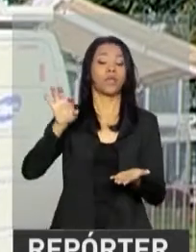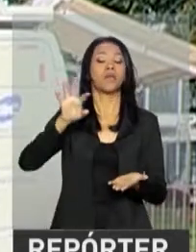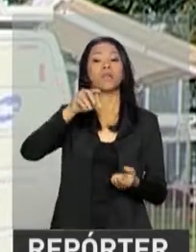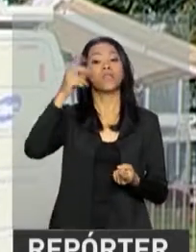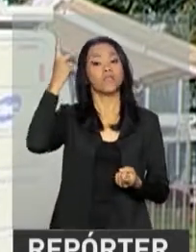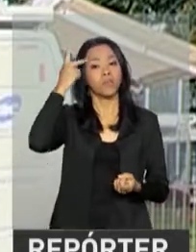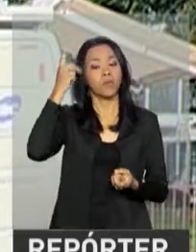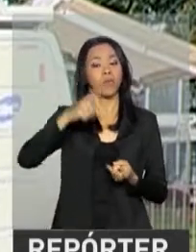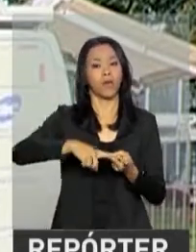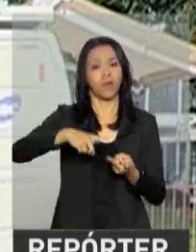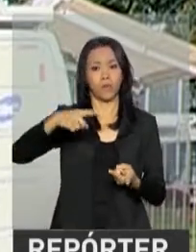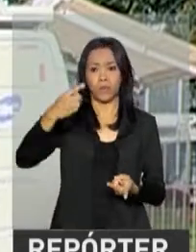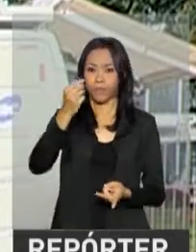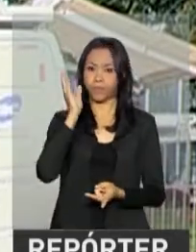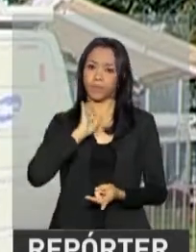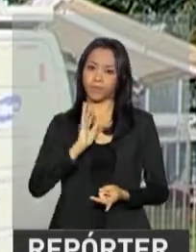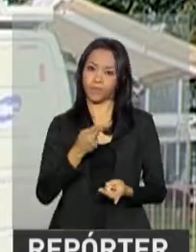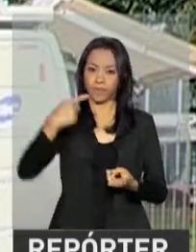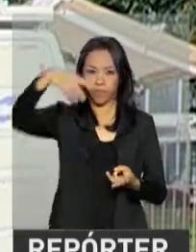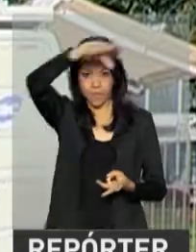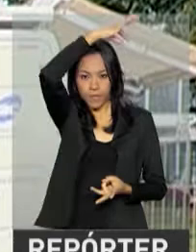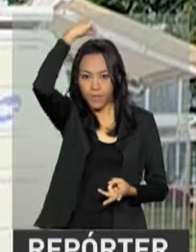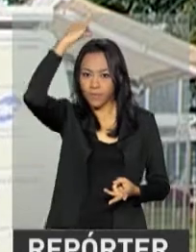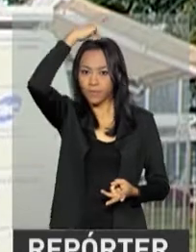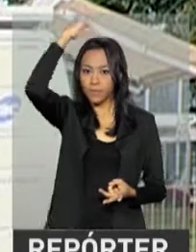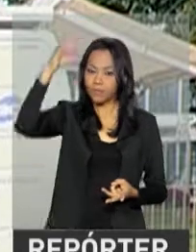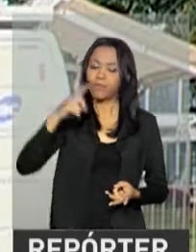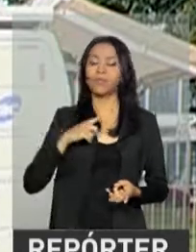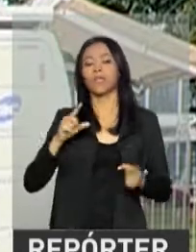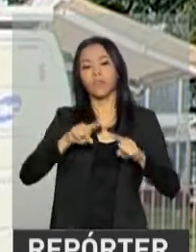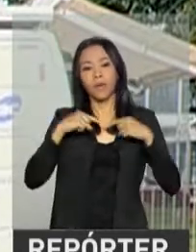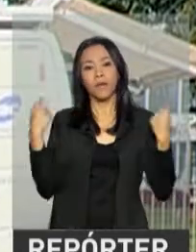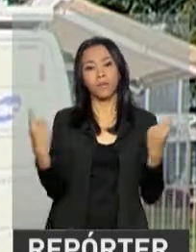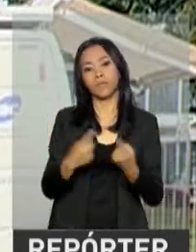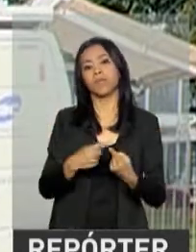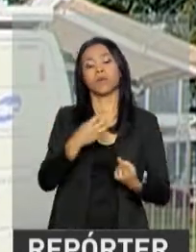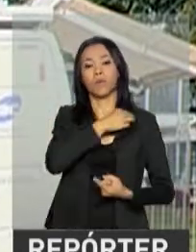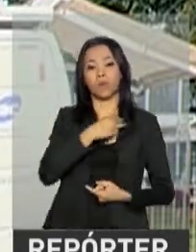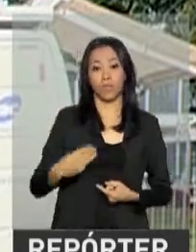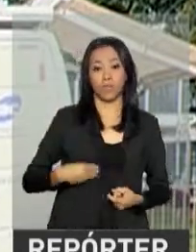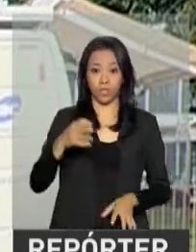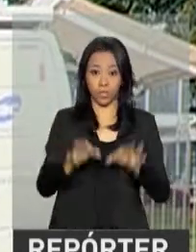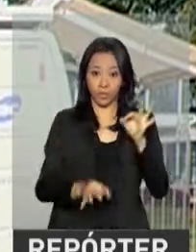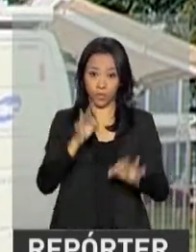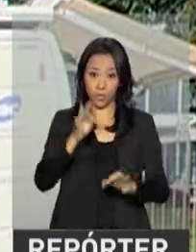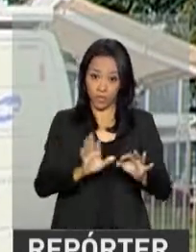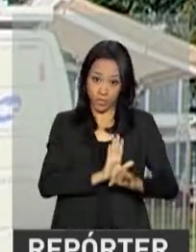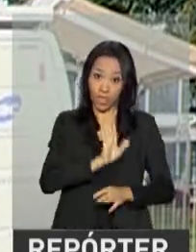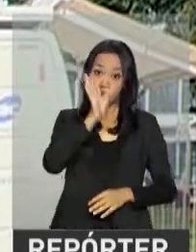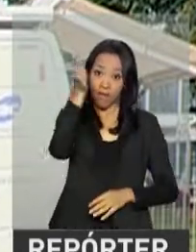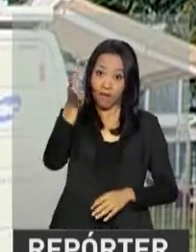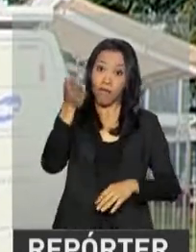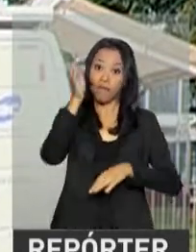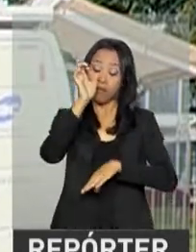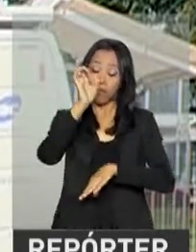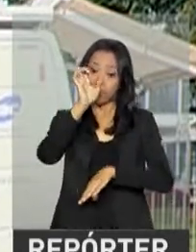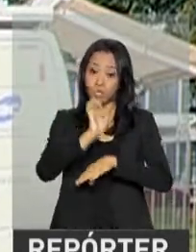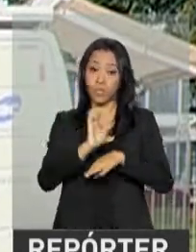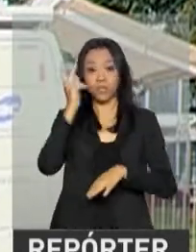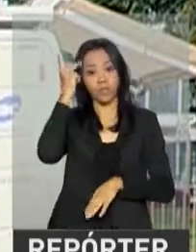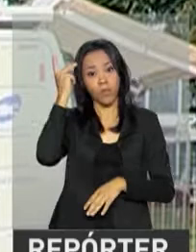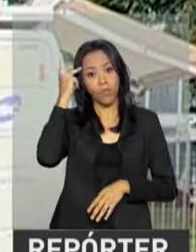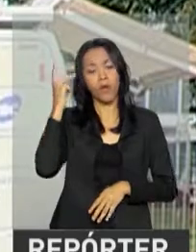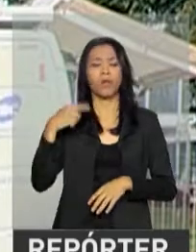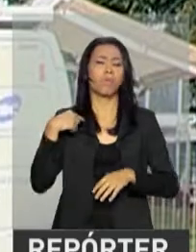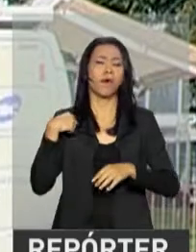e Espírito Santo se reúnem com o ministro da Justiça, Torquato Jardim, na capital paulista, para discutir um plano de controle